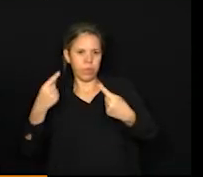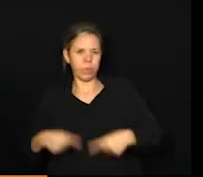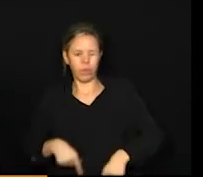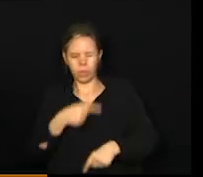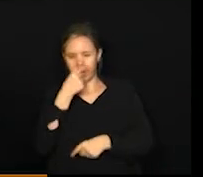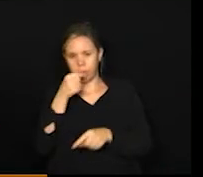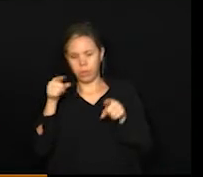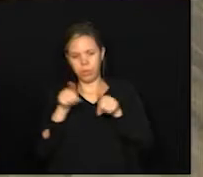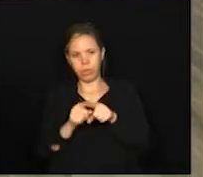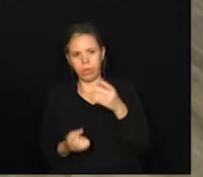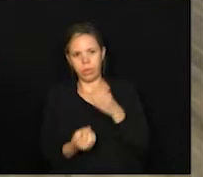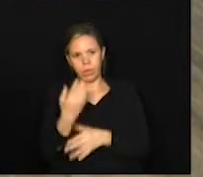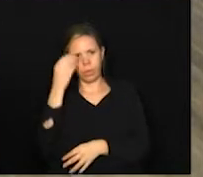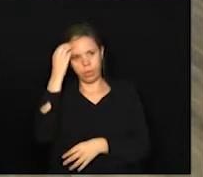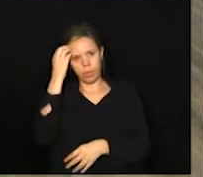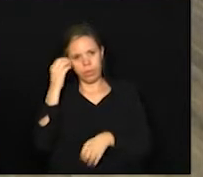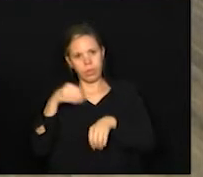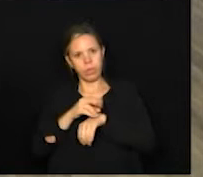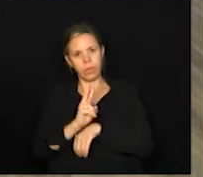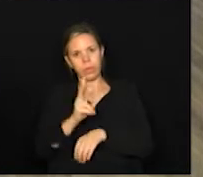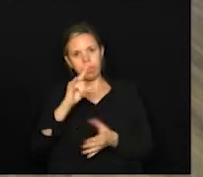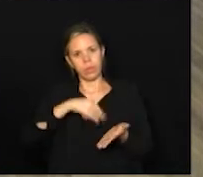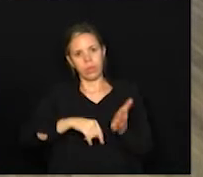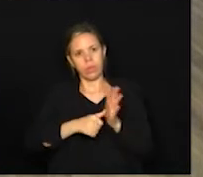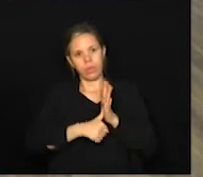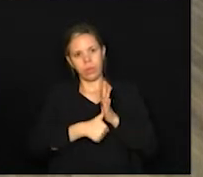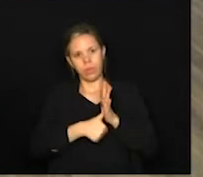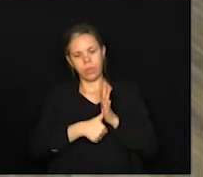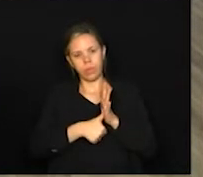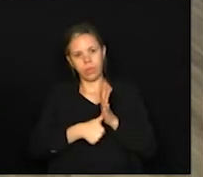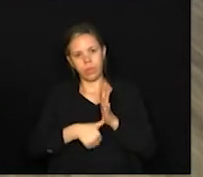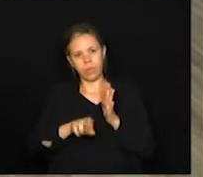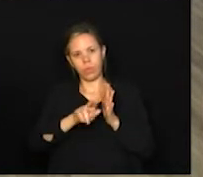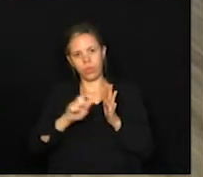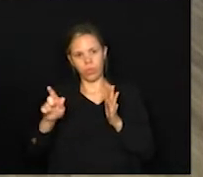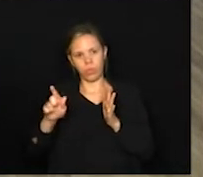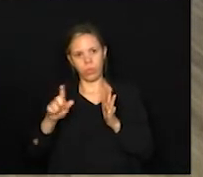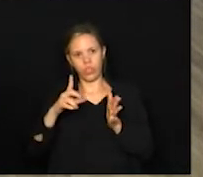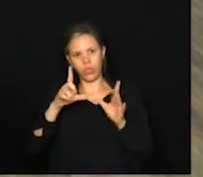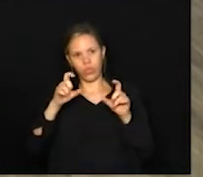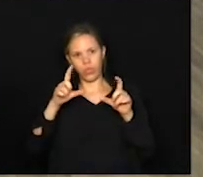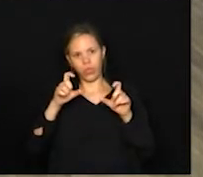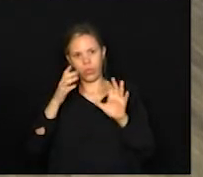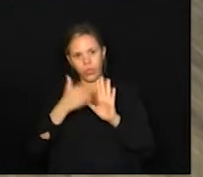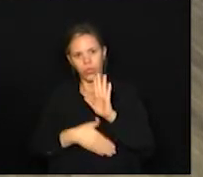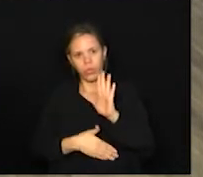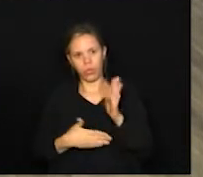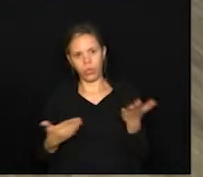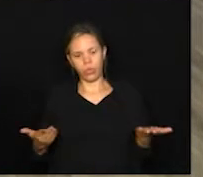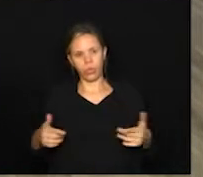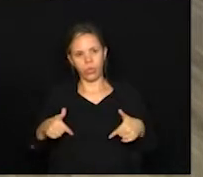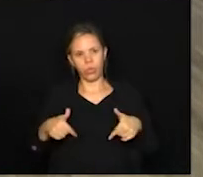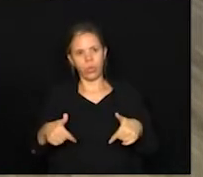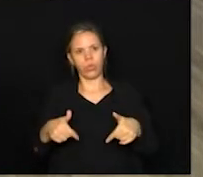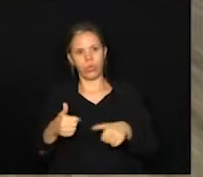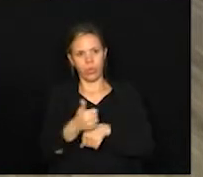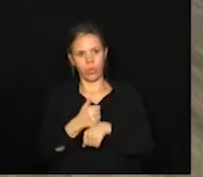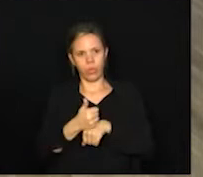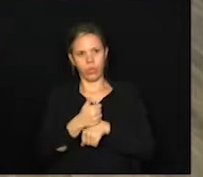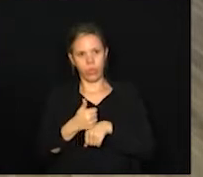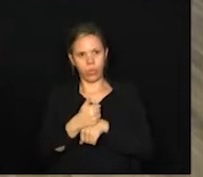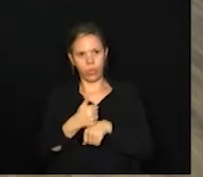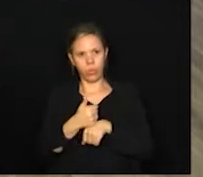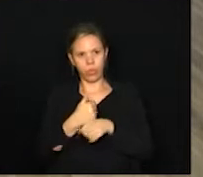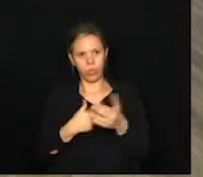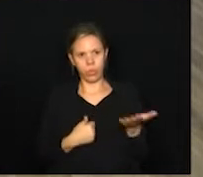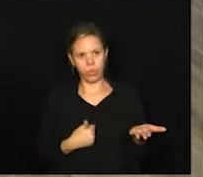gripe também acontece. E levar sempre o documento de identidade com foto e um comprovante da atuação profissional.